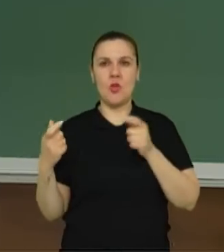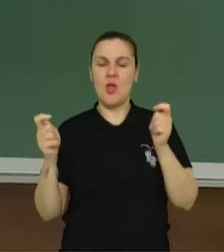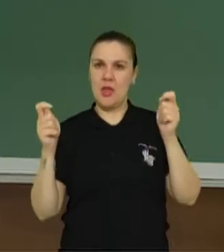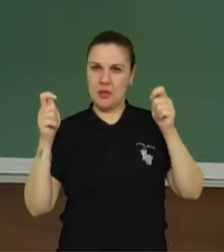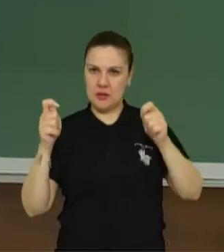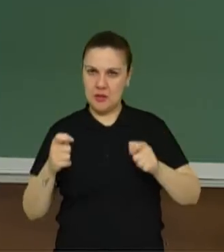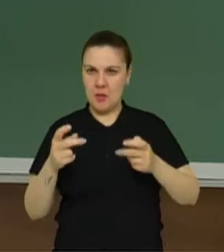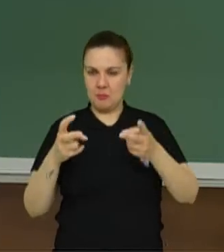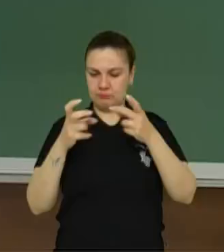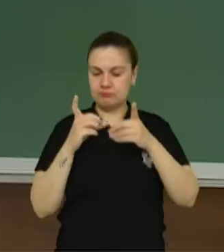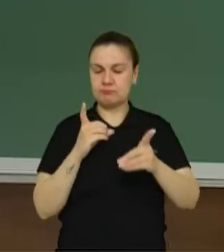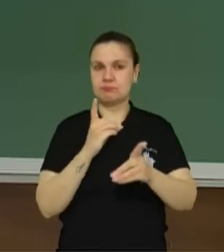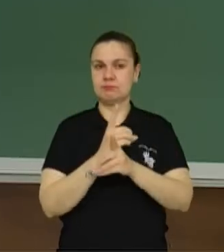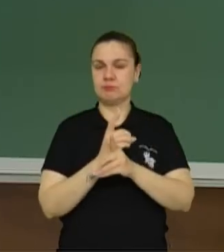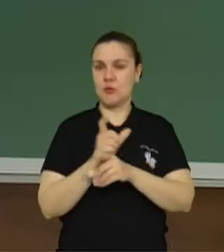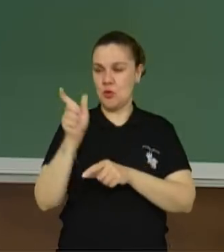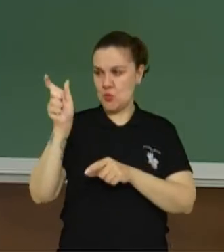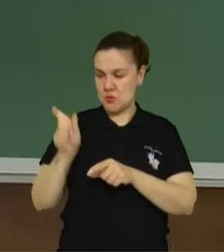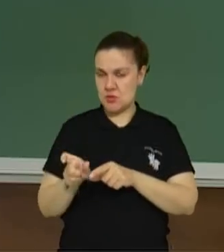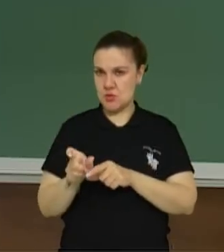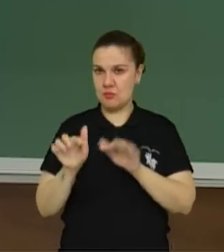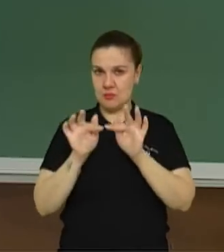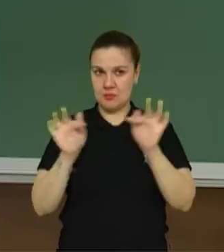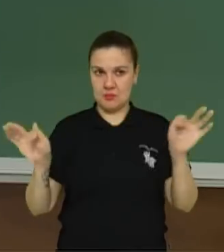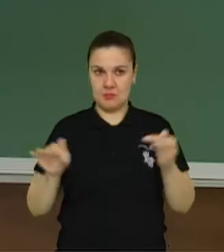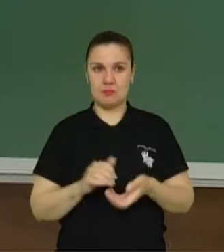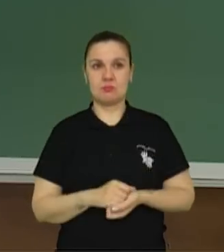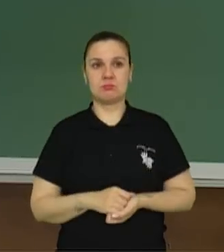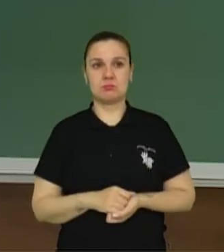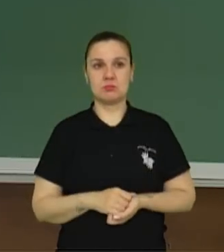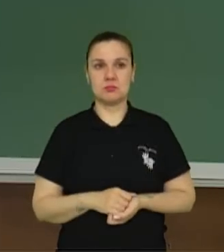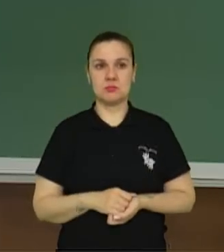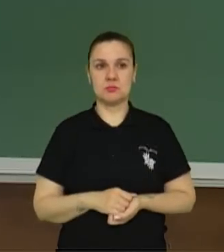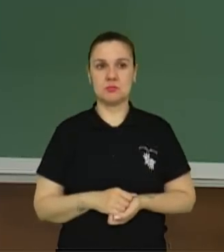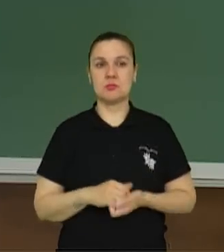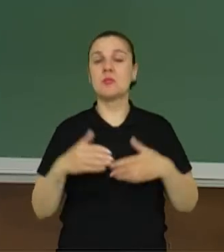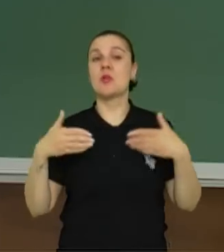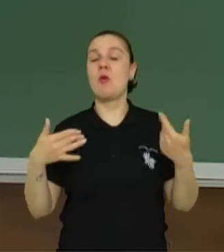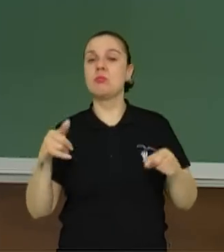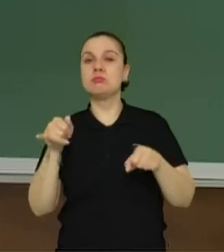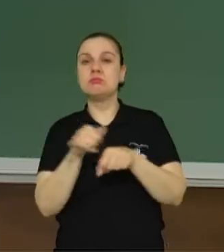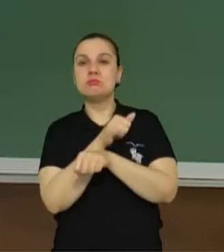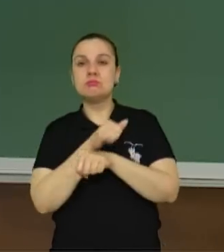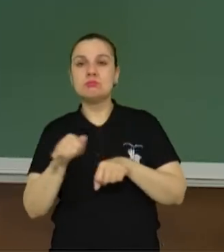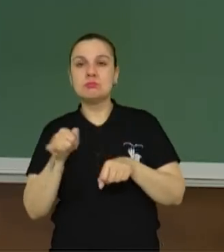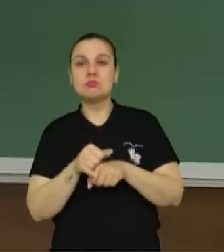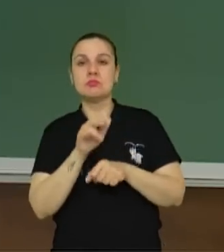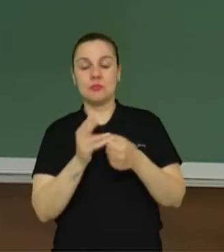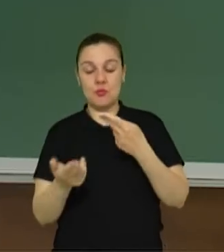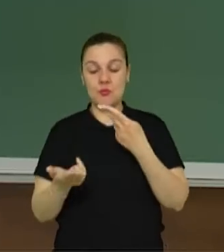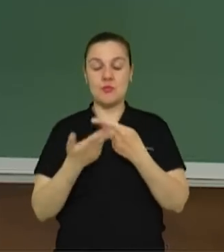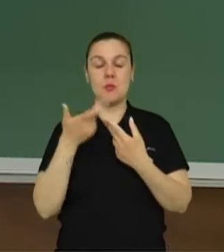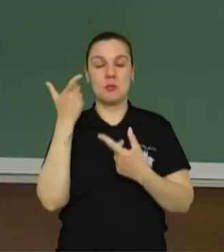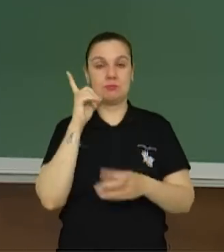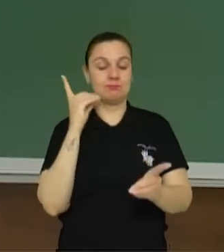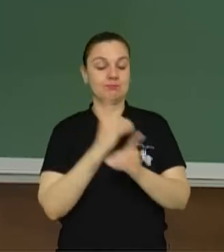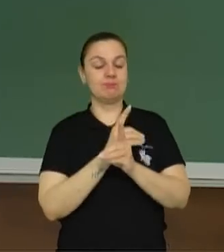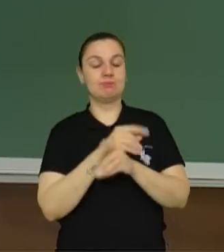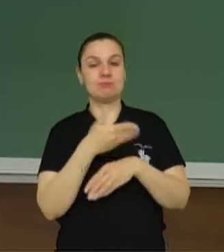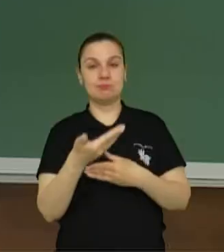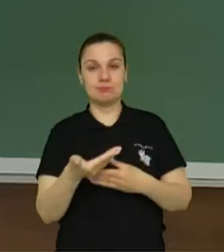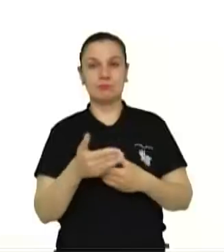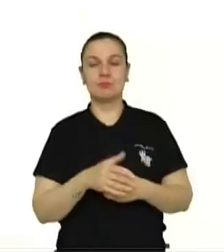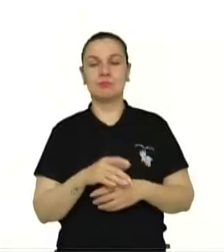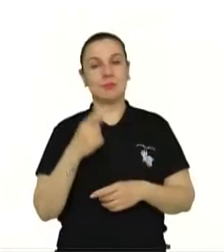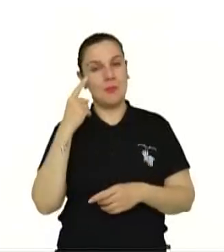possível identificar o sujeito dessa frase? E qual é a estratégia utilizada para essa identificação?